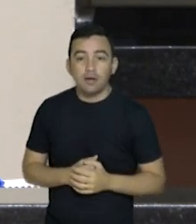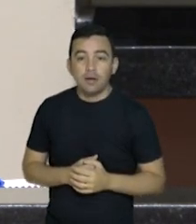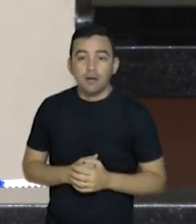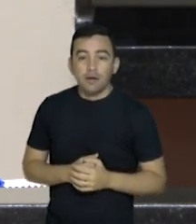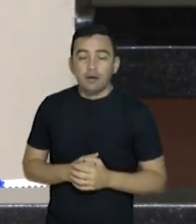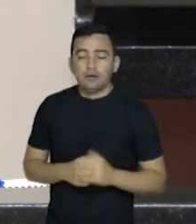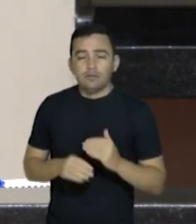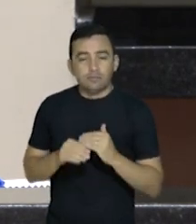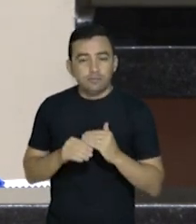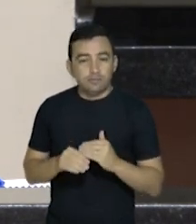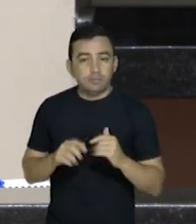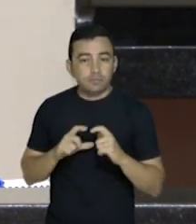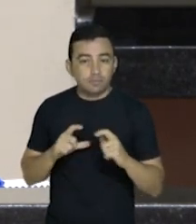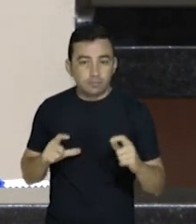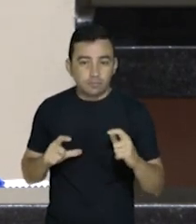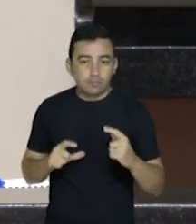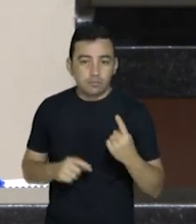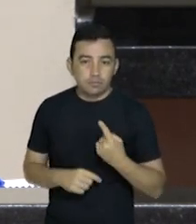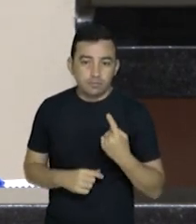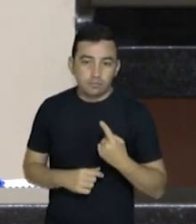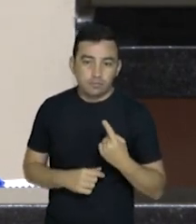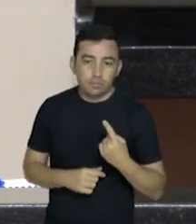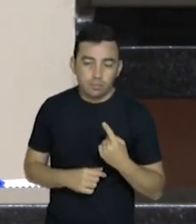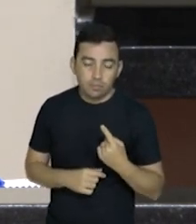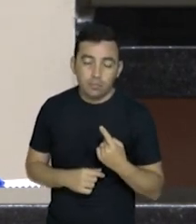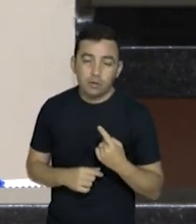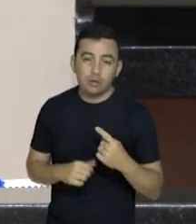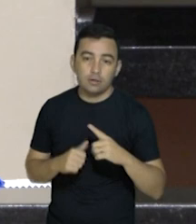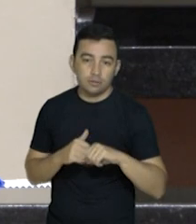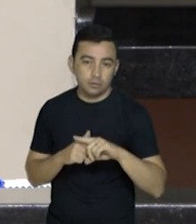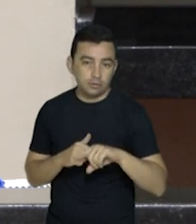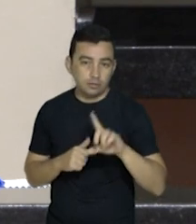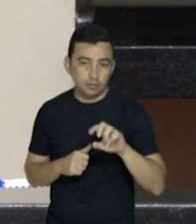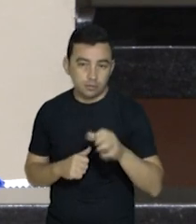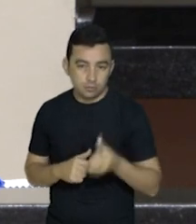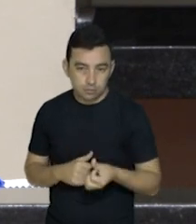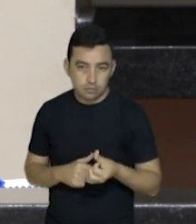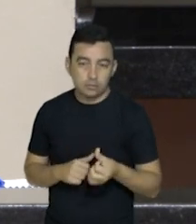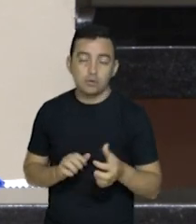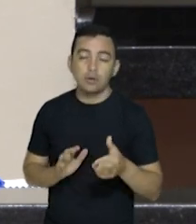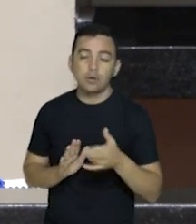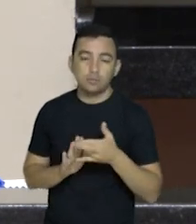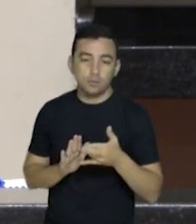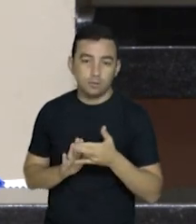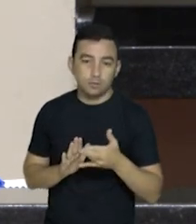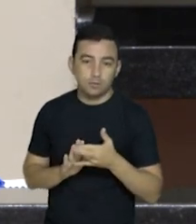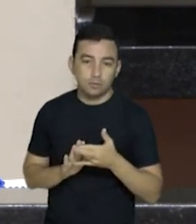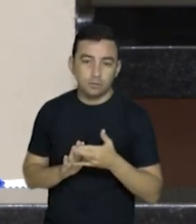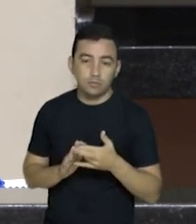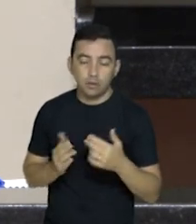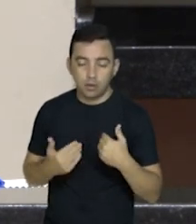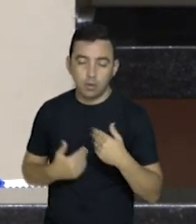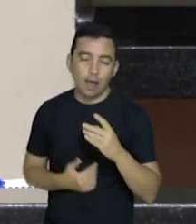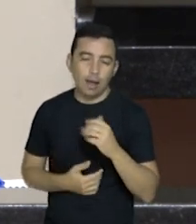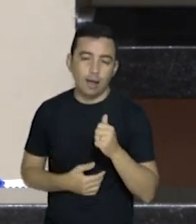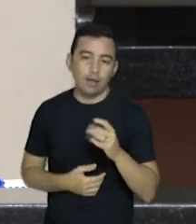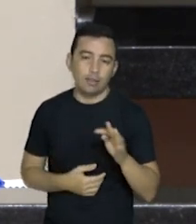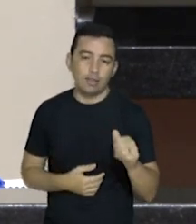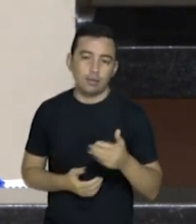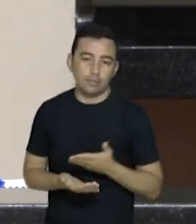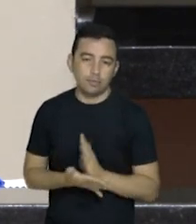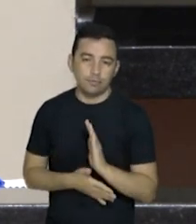com o parágrafo primeiro do antigo 106 do regimento interno do ata por